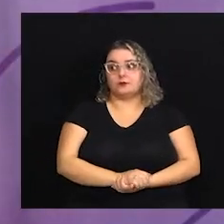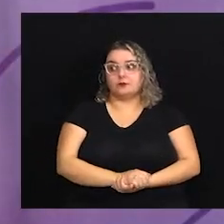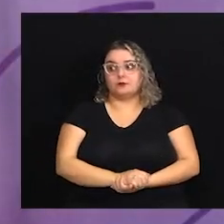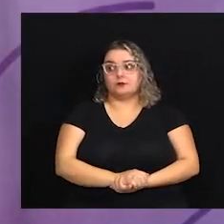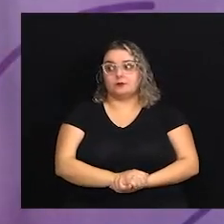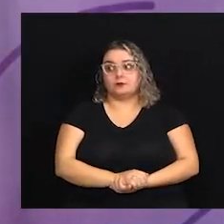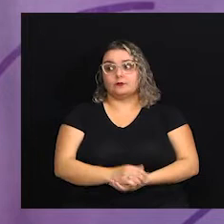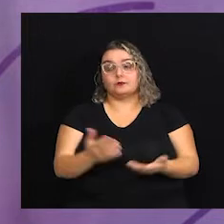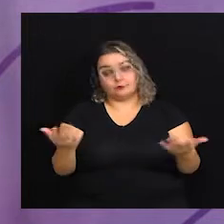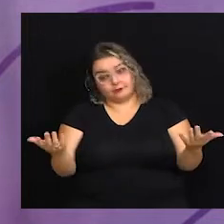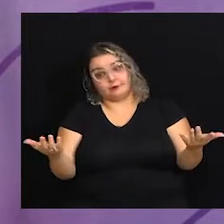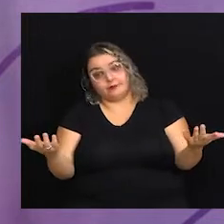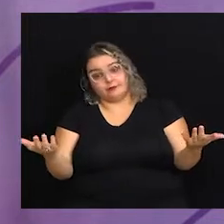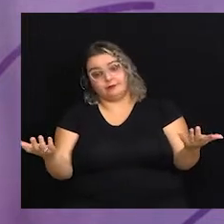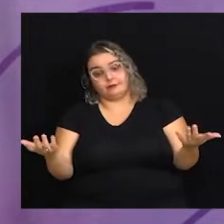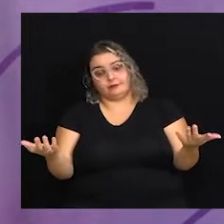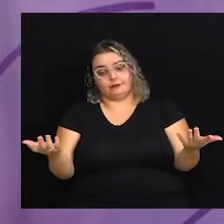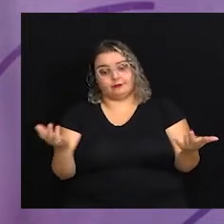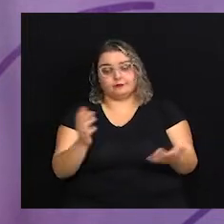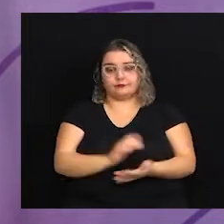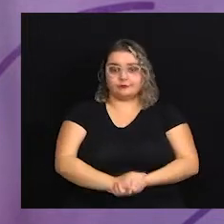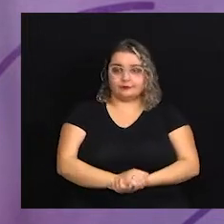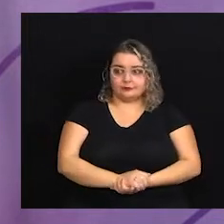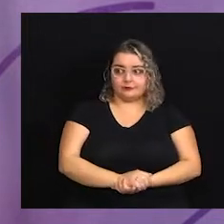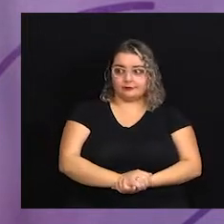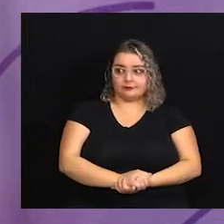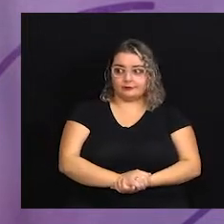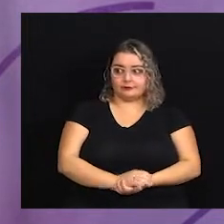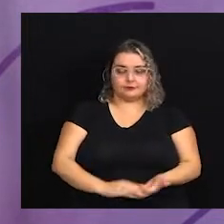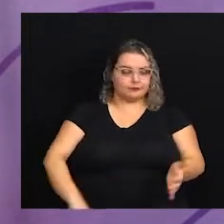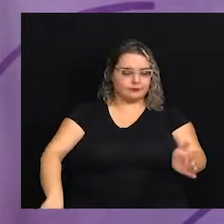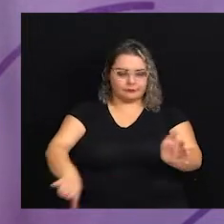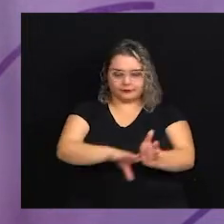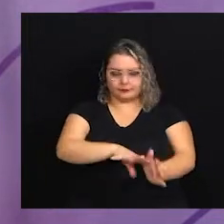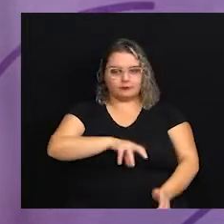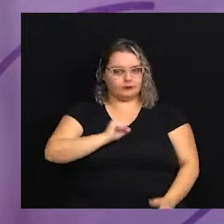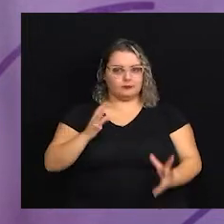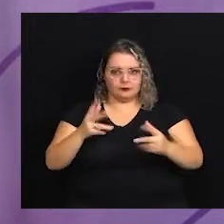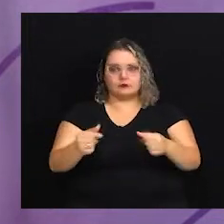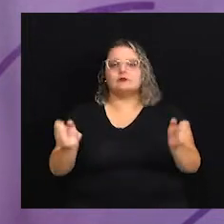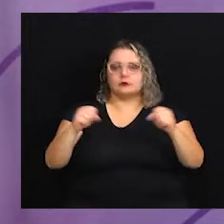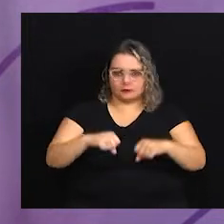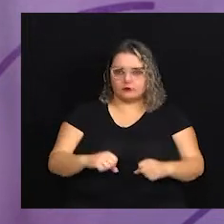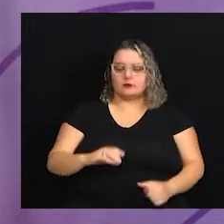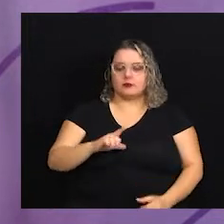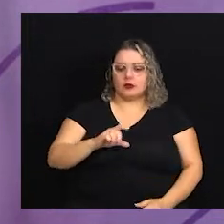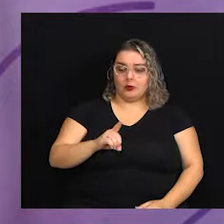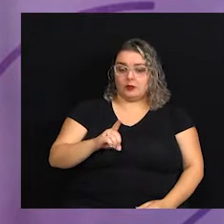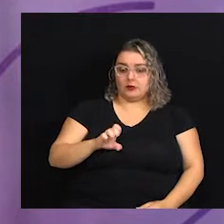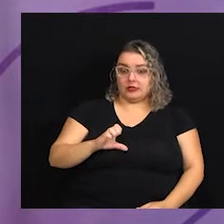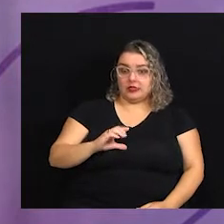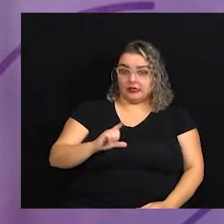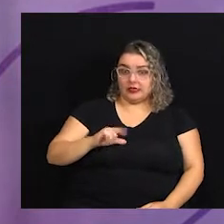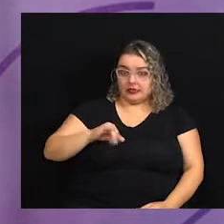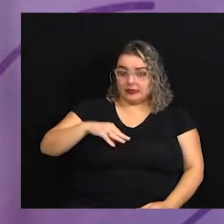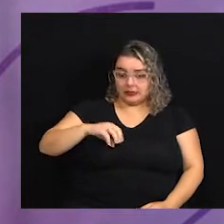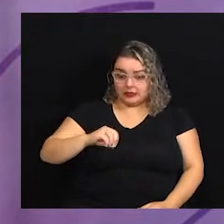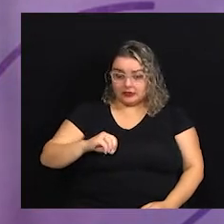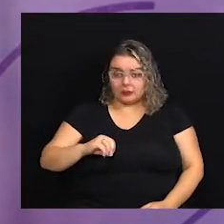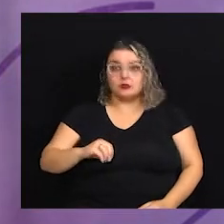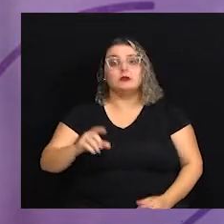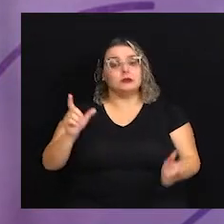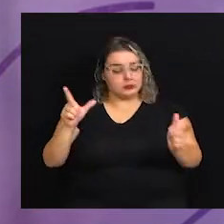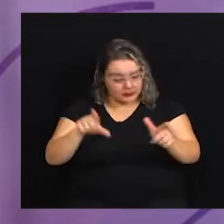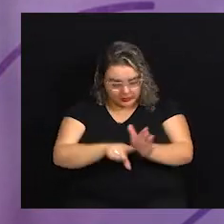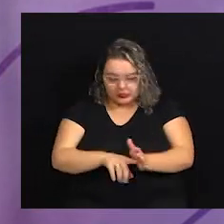mulher. Mas aí o que. Então, só que vem a menopausa para todas nós? Vem. Vem o declínio hormonal para todas nós?